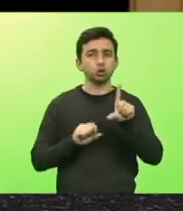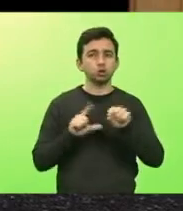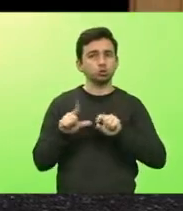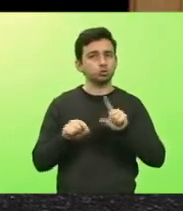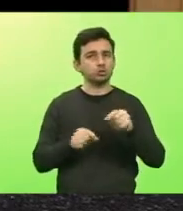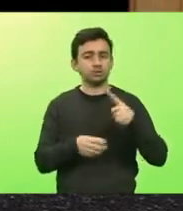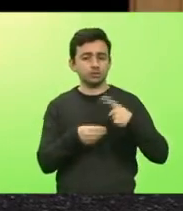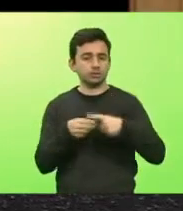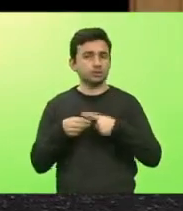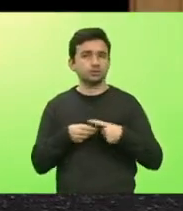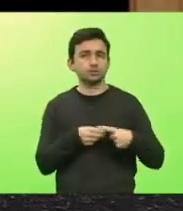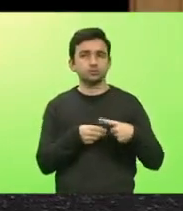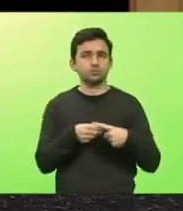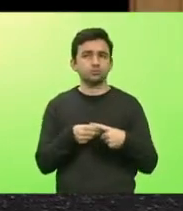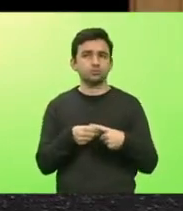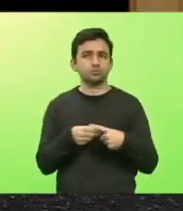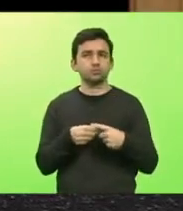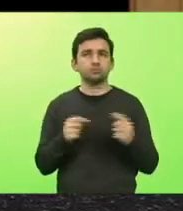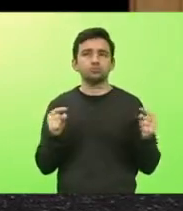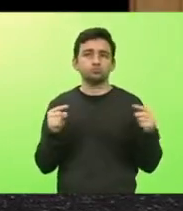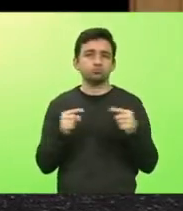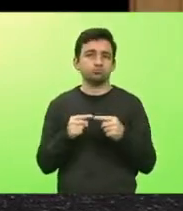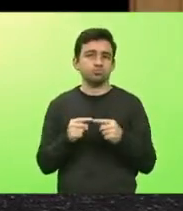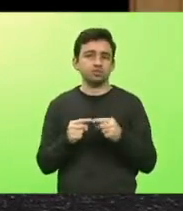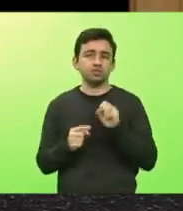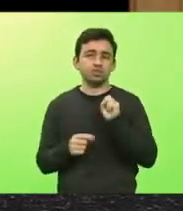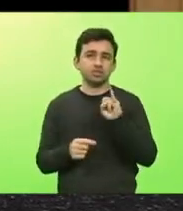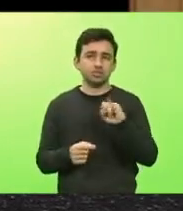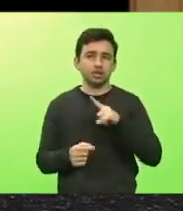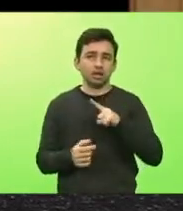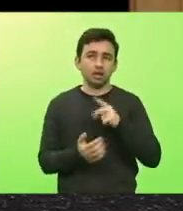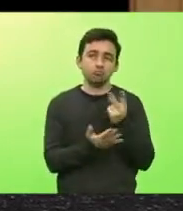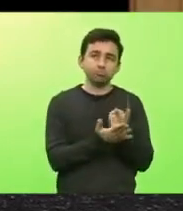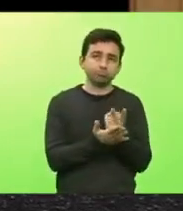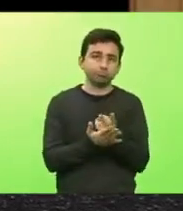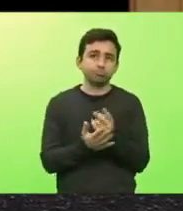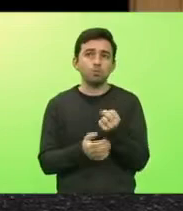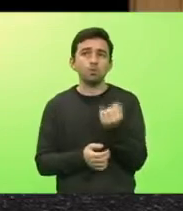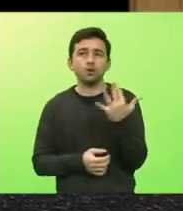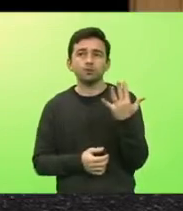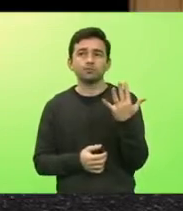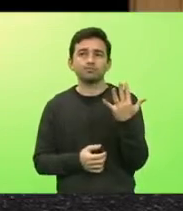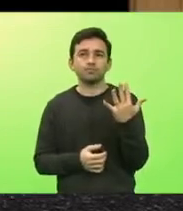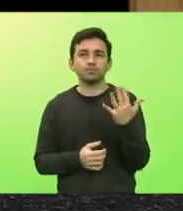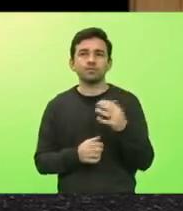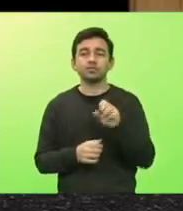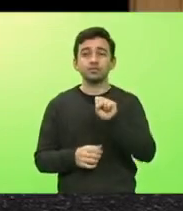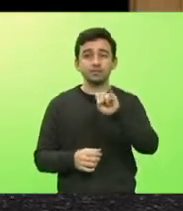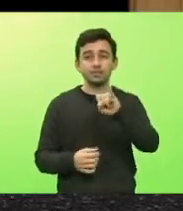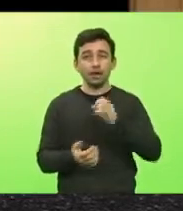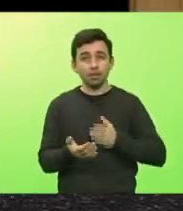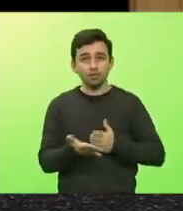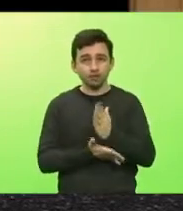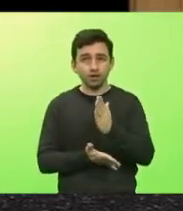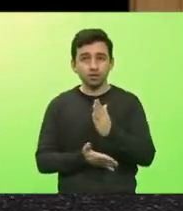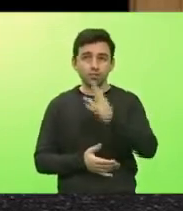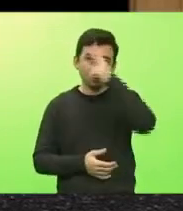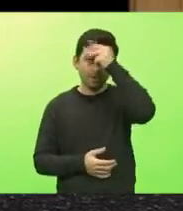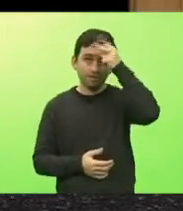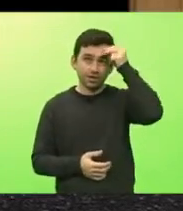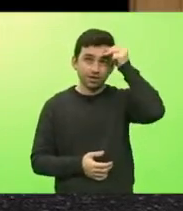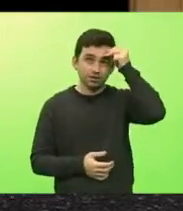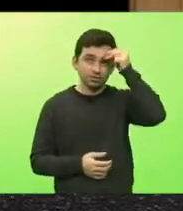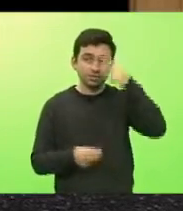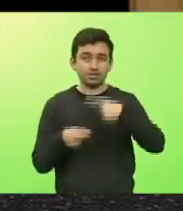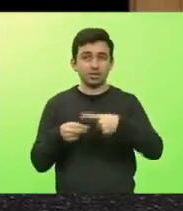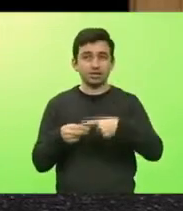municípios, conforme a capacidade dos leitos. Por exemplo, esse projeto é aprovado. O prefeito de determinado município entende